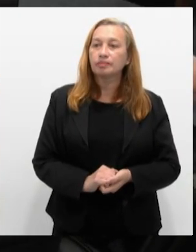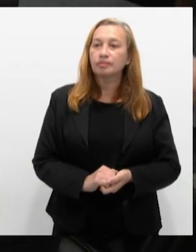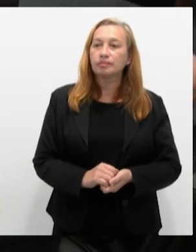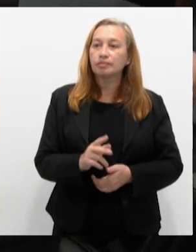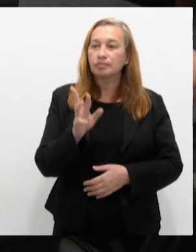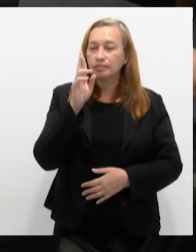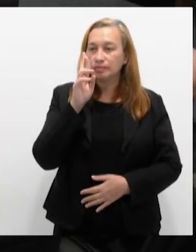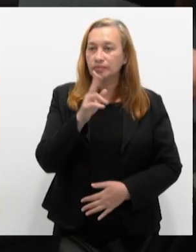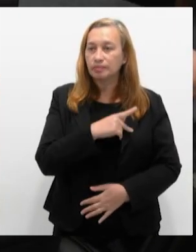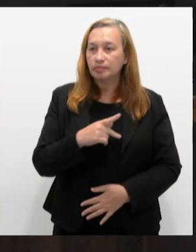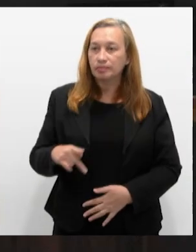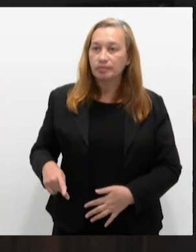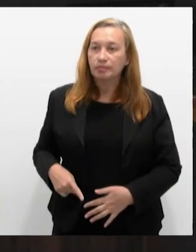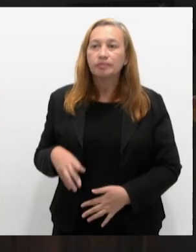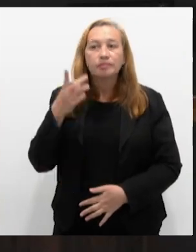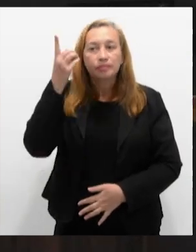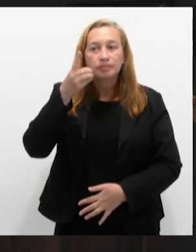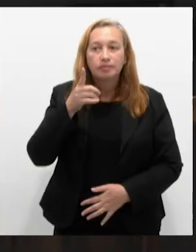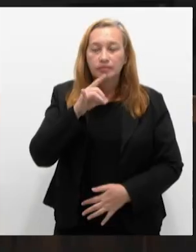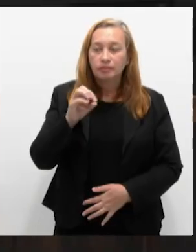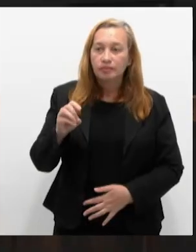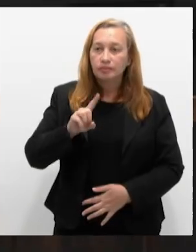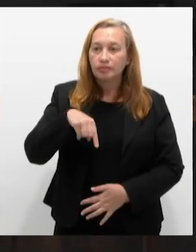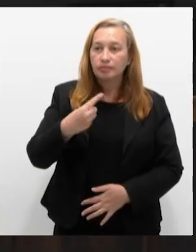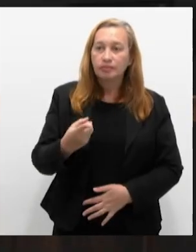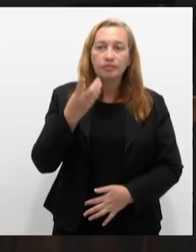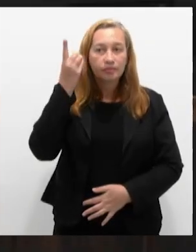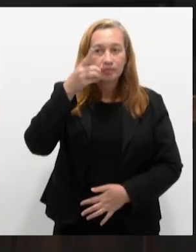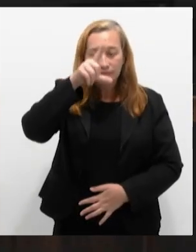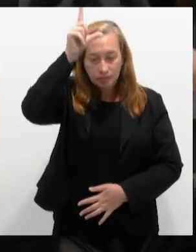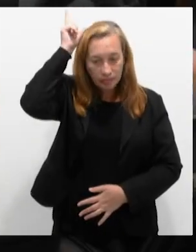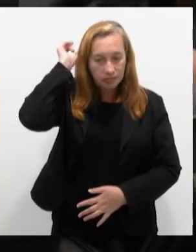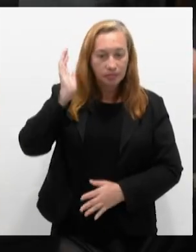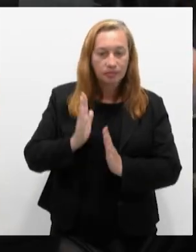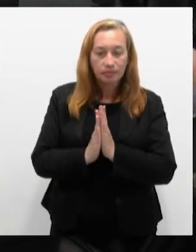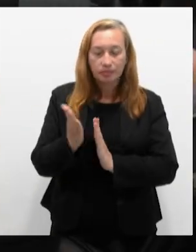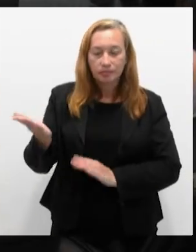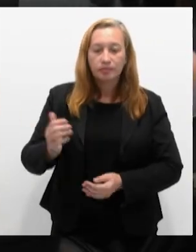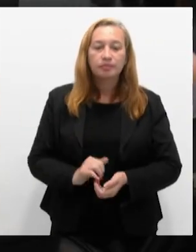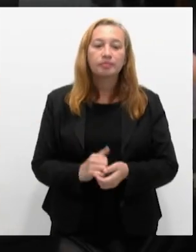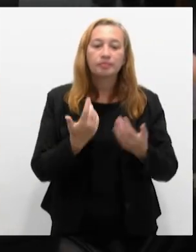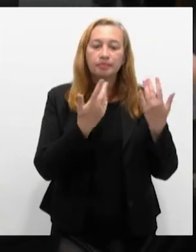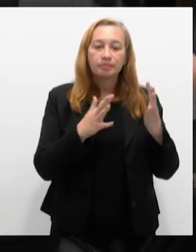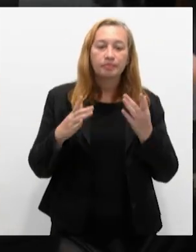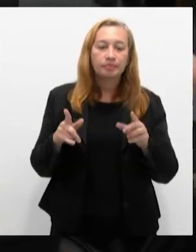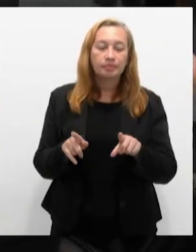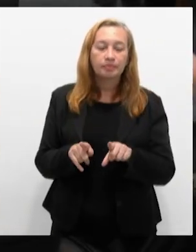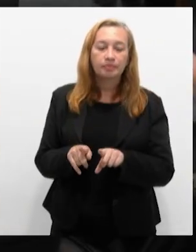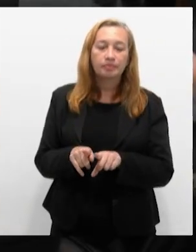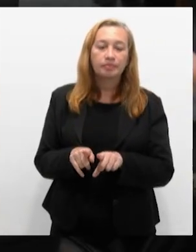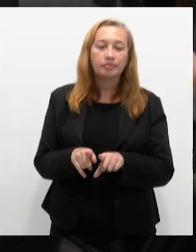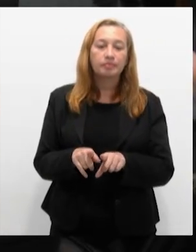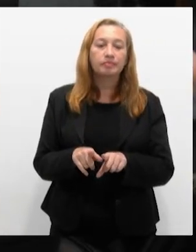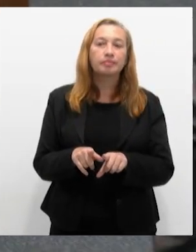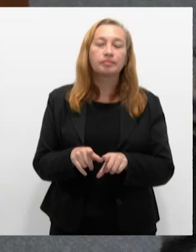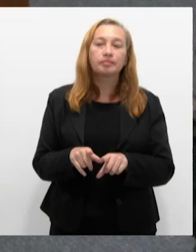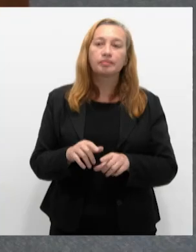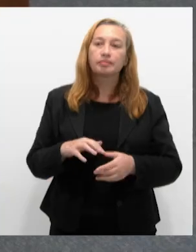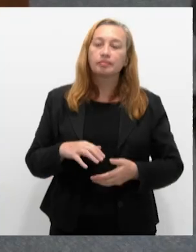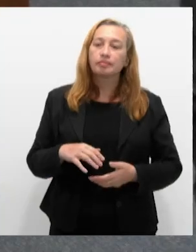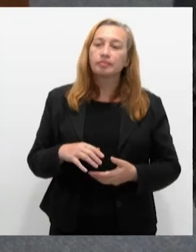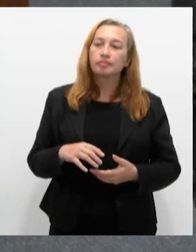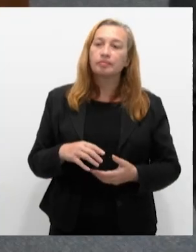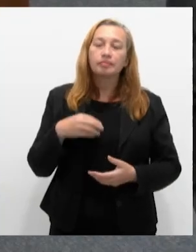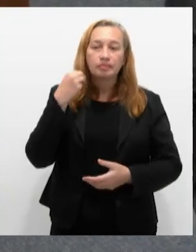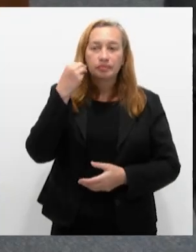Presidente. Deputado Dino, em seguida, deputado Luiz Paulo, por favor. Primeiro, parabenizar os nobres decanos dessa casa.